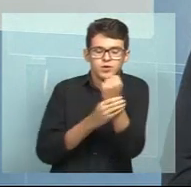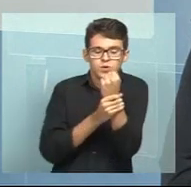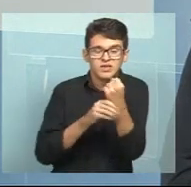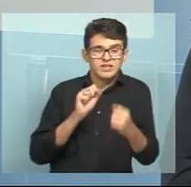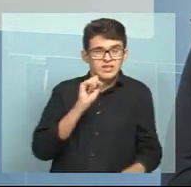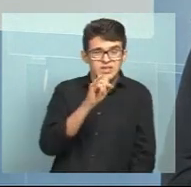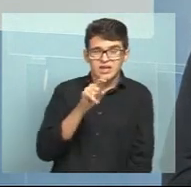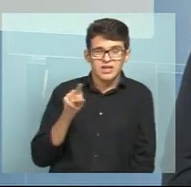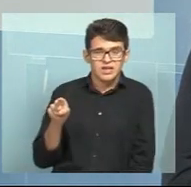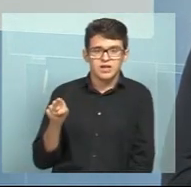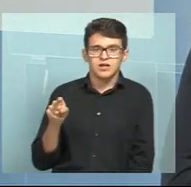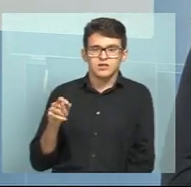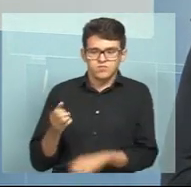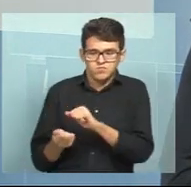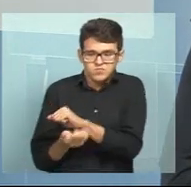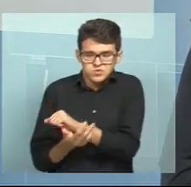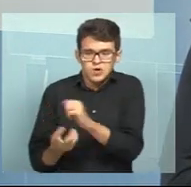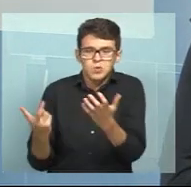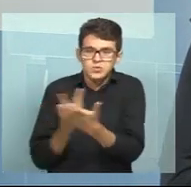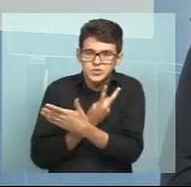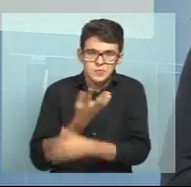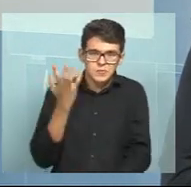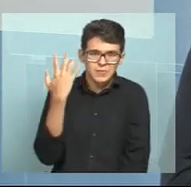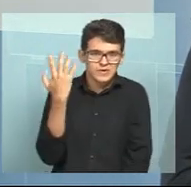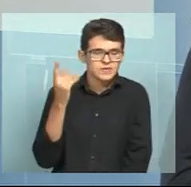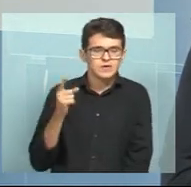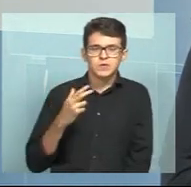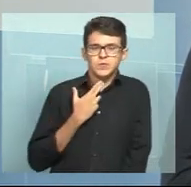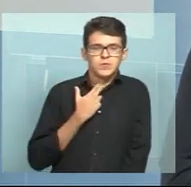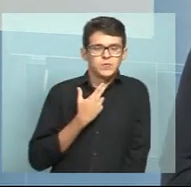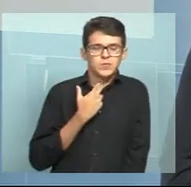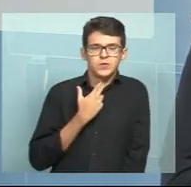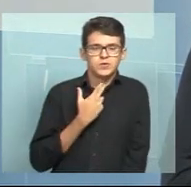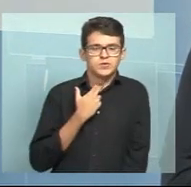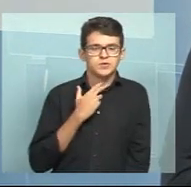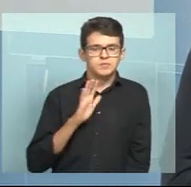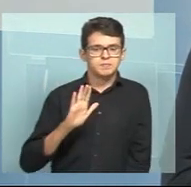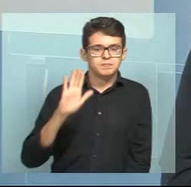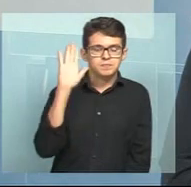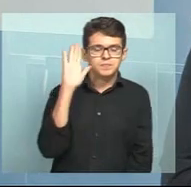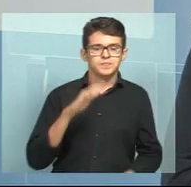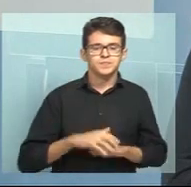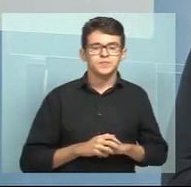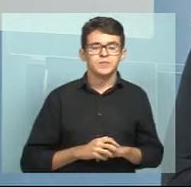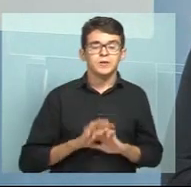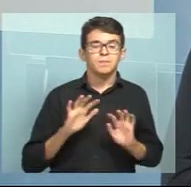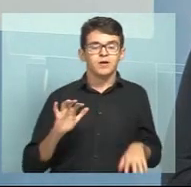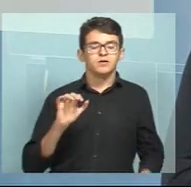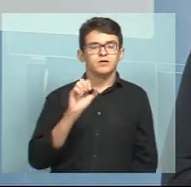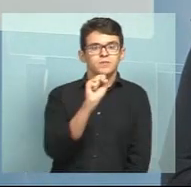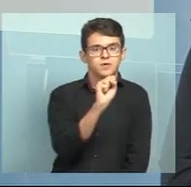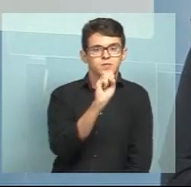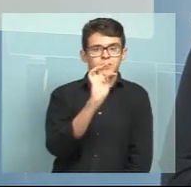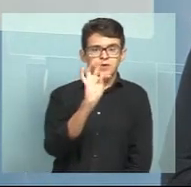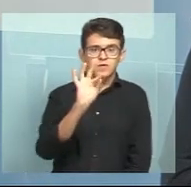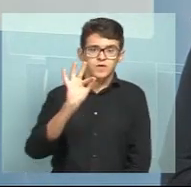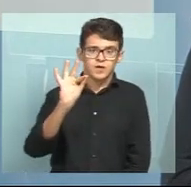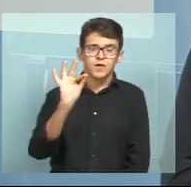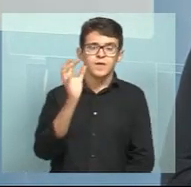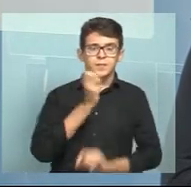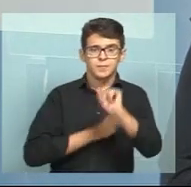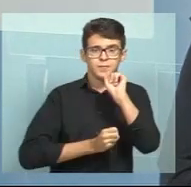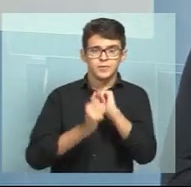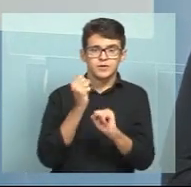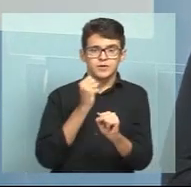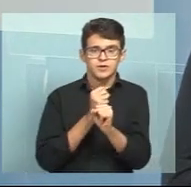Luiz completou, a partir daí também, segundo um entendimento do Supremo Tribunal Federal no ano passado,